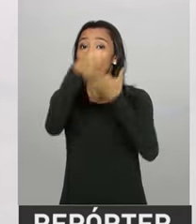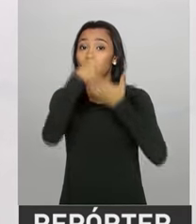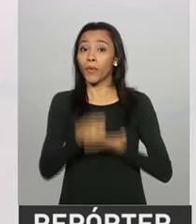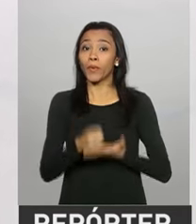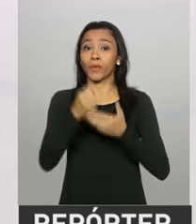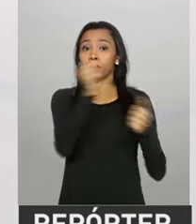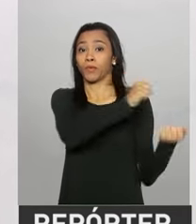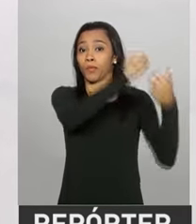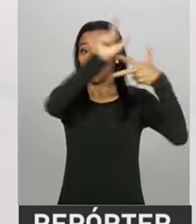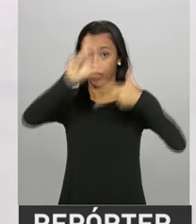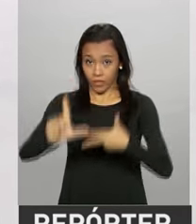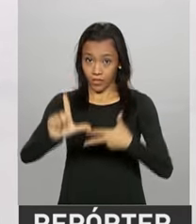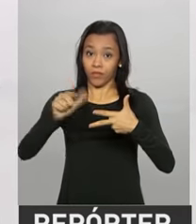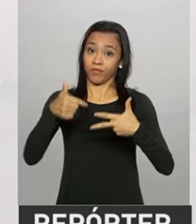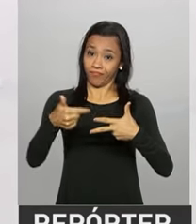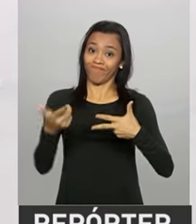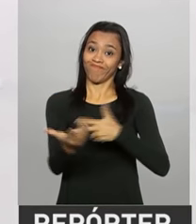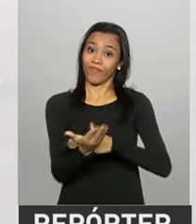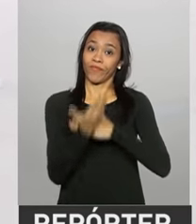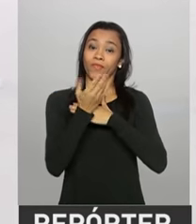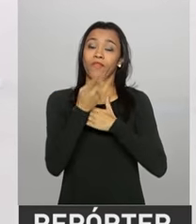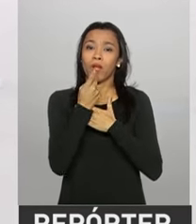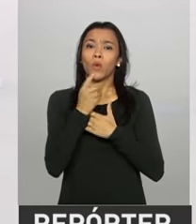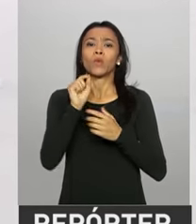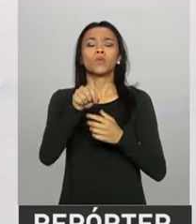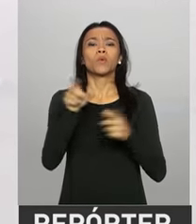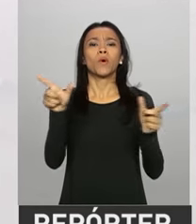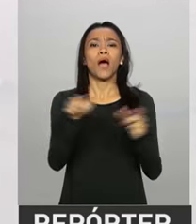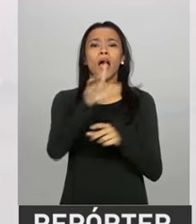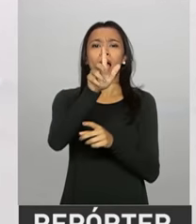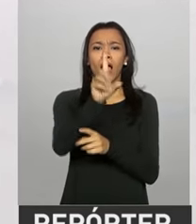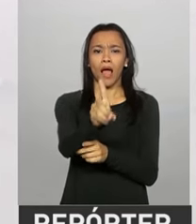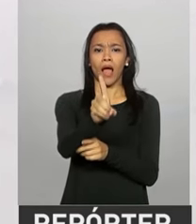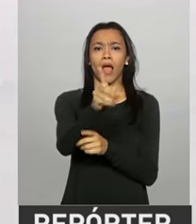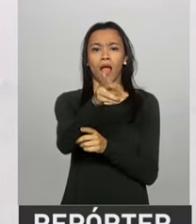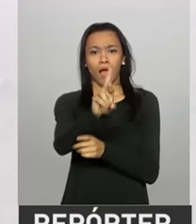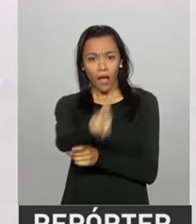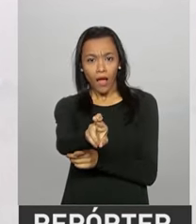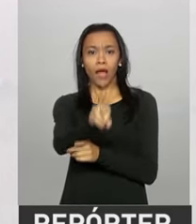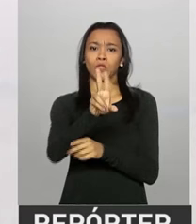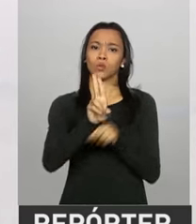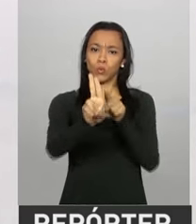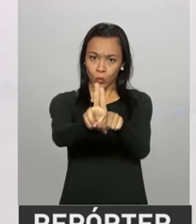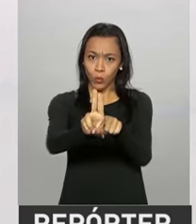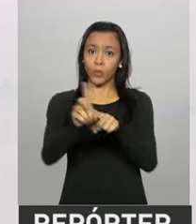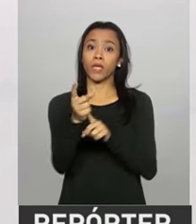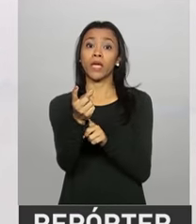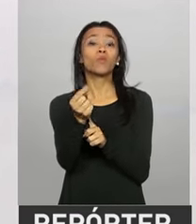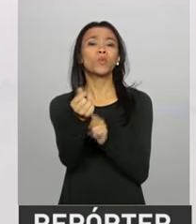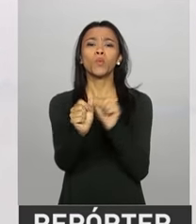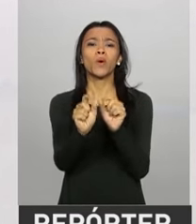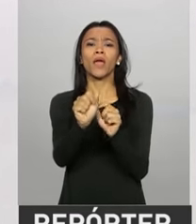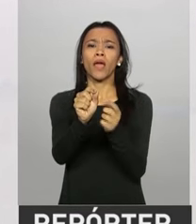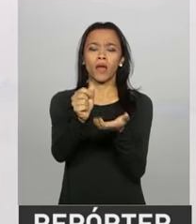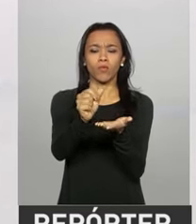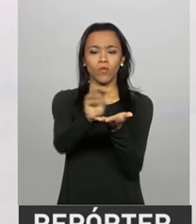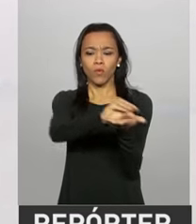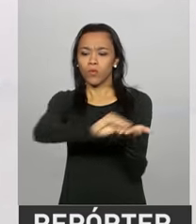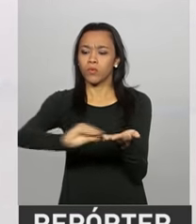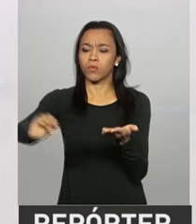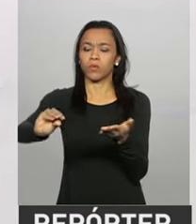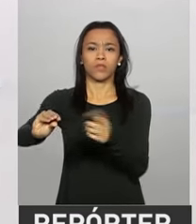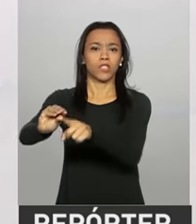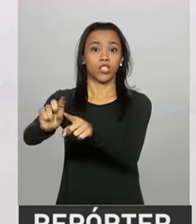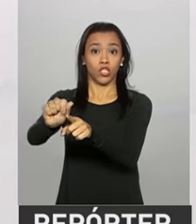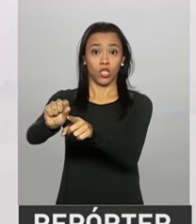O presidente mencionou especificamente o caso da DRU, a desvinculação das receitas da União. Essa DRU que permite que